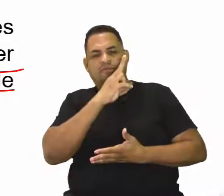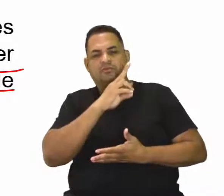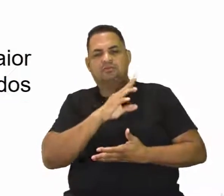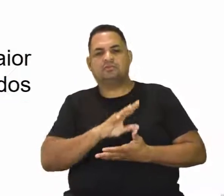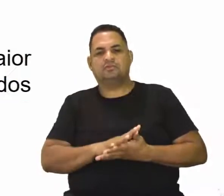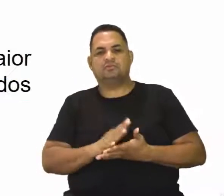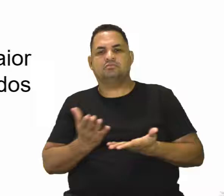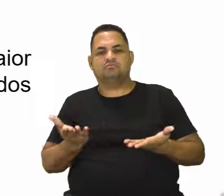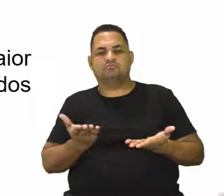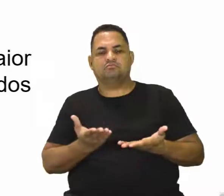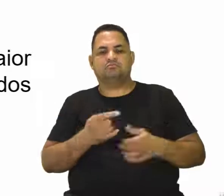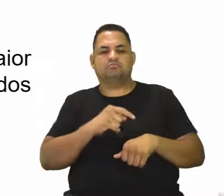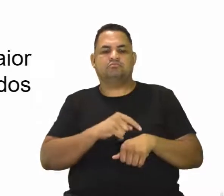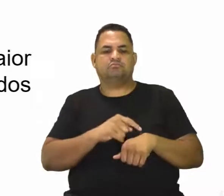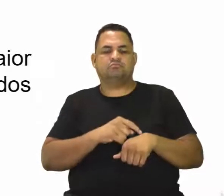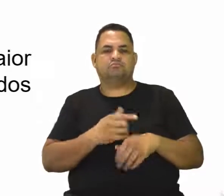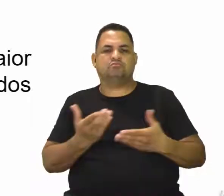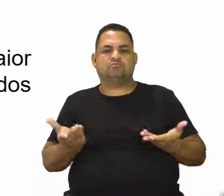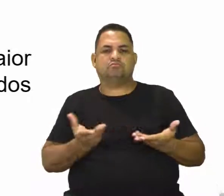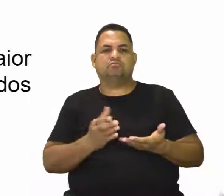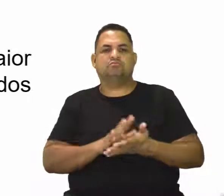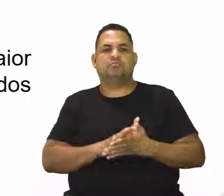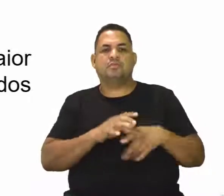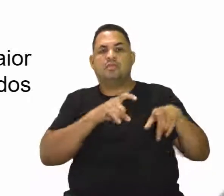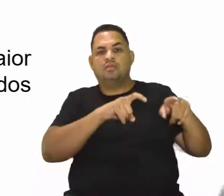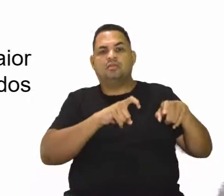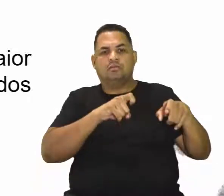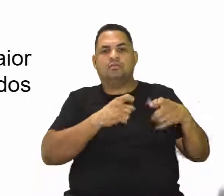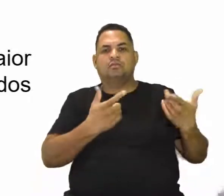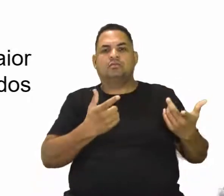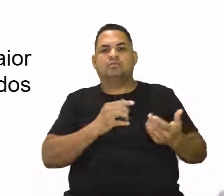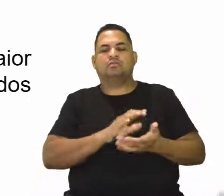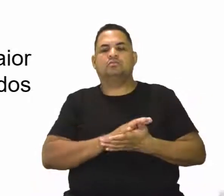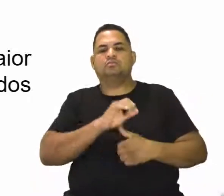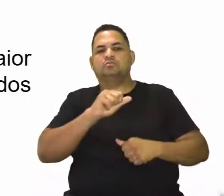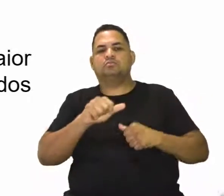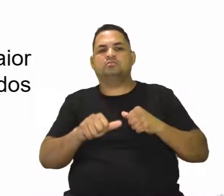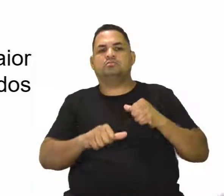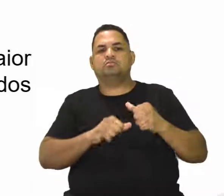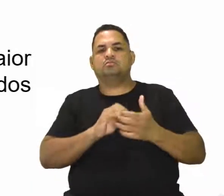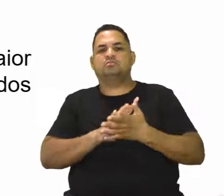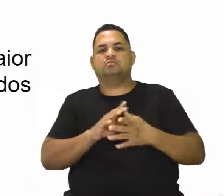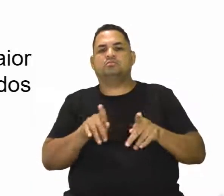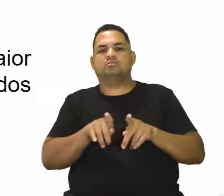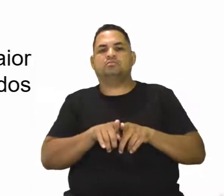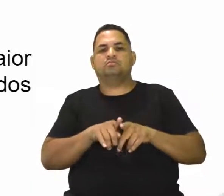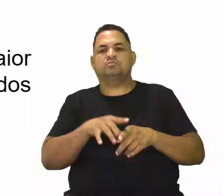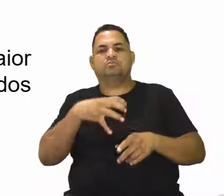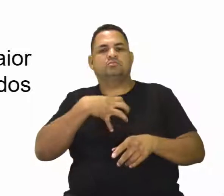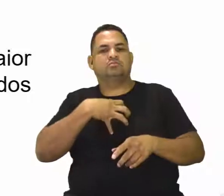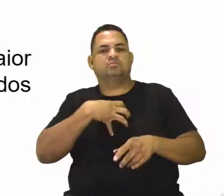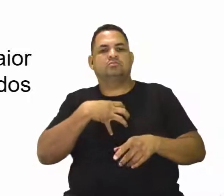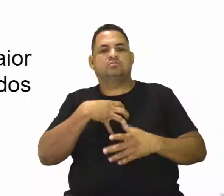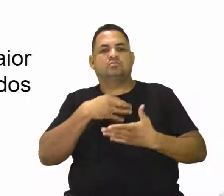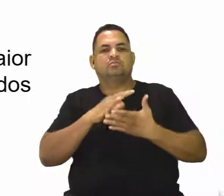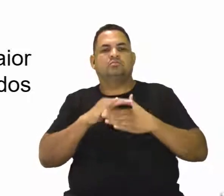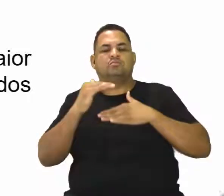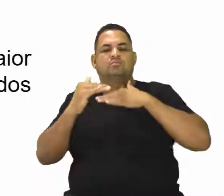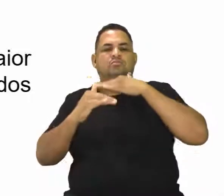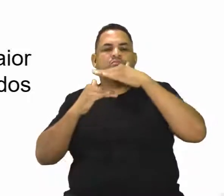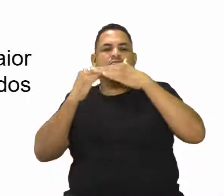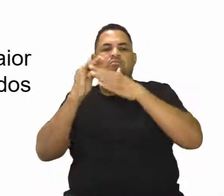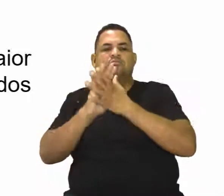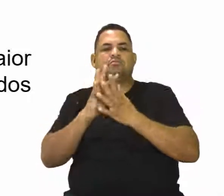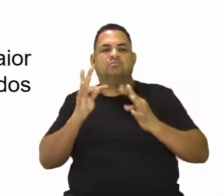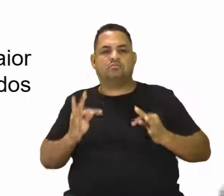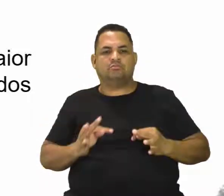nos dias atuais. No campo, por exemplo, os efeitos dessas mudanças também foram sentidos com a